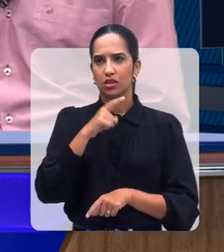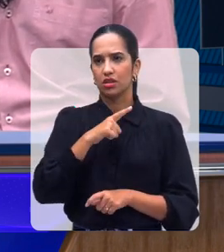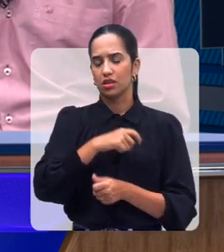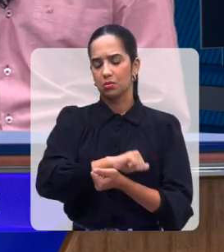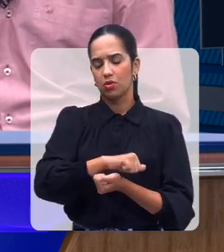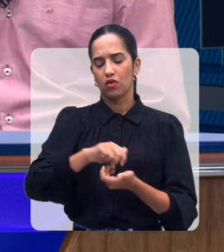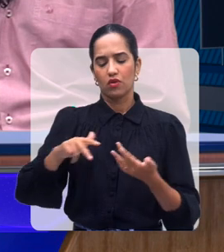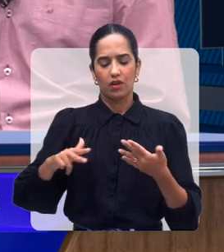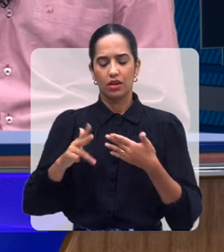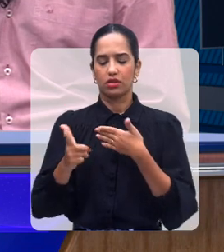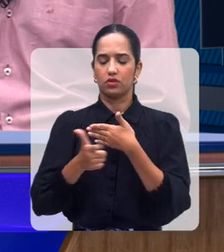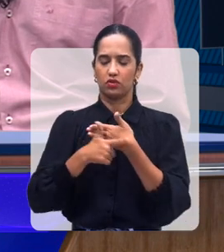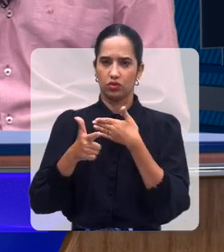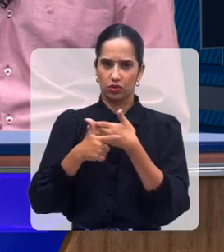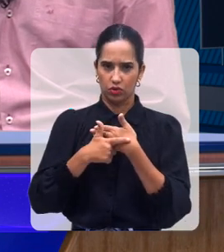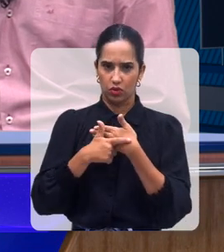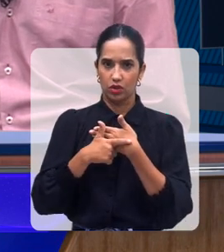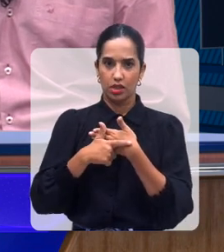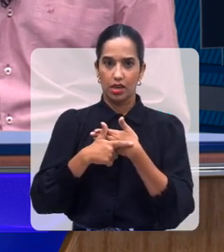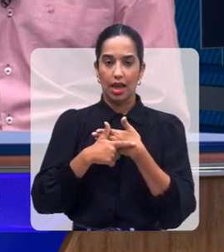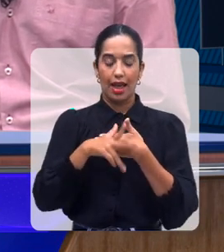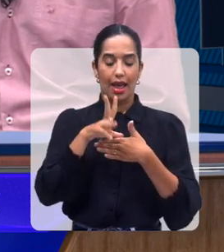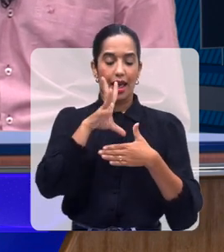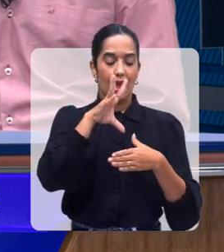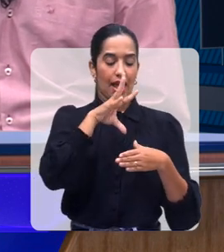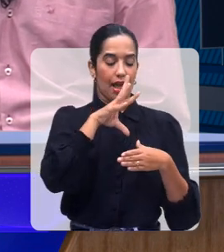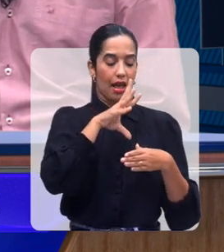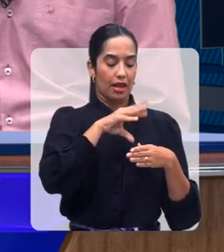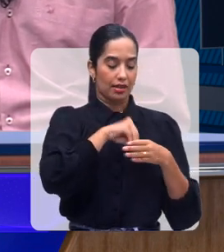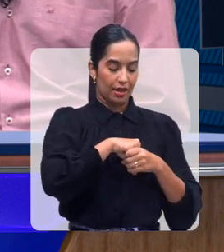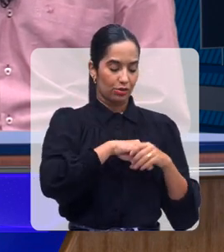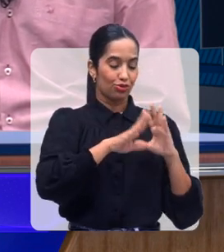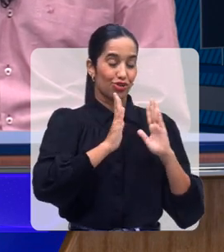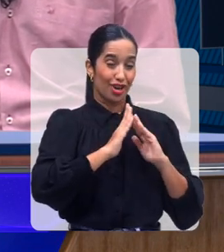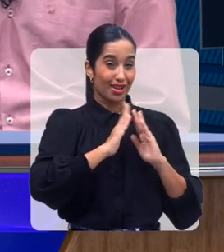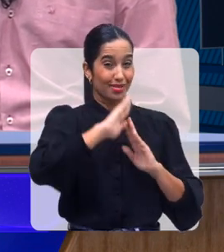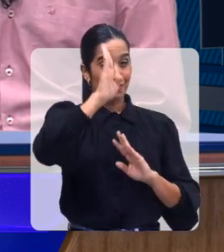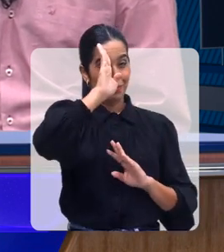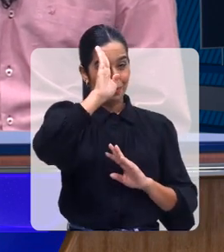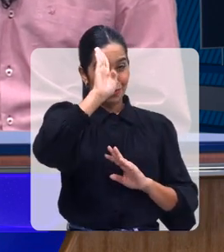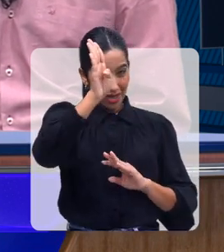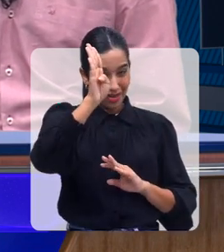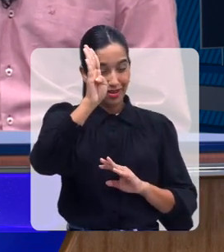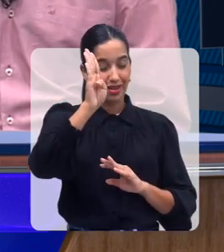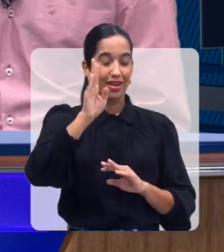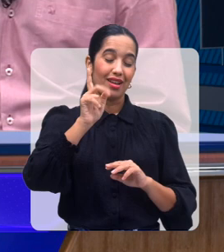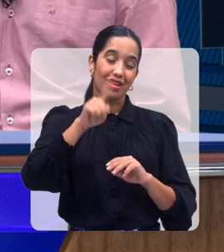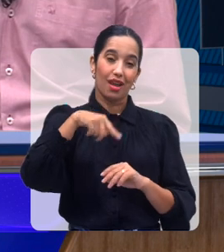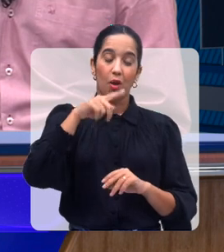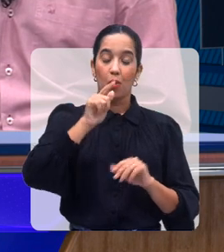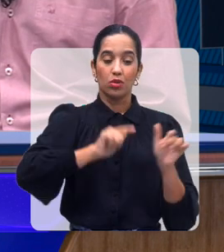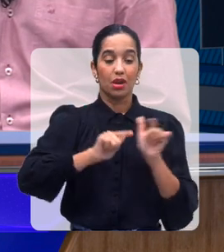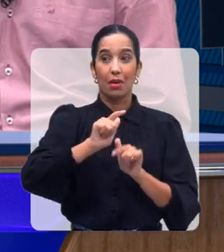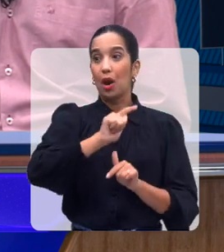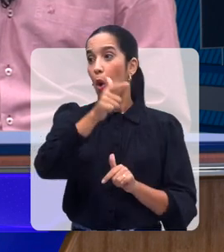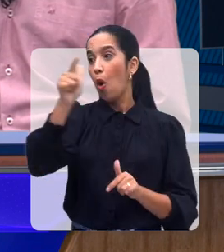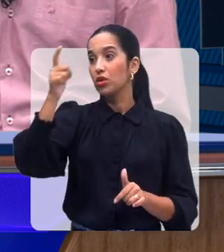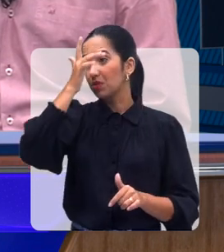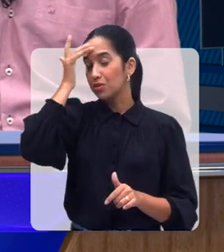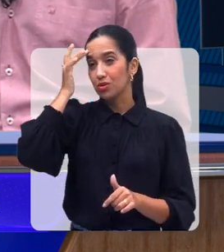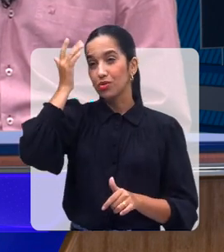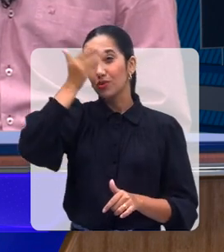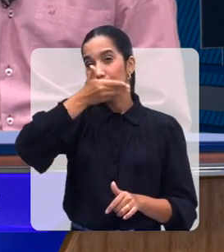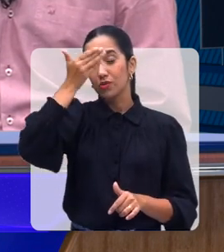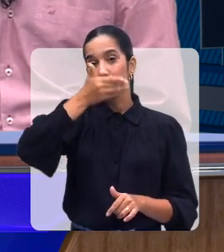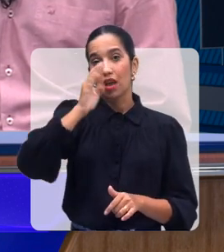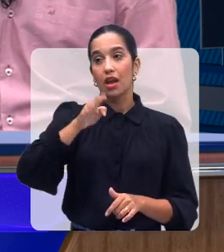muitas funções, não só fora de casa, mas principalmente dentro de casa. E aí é o trabalho invisível. E quando muitas mulheres